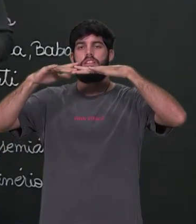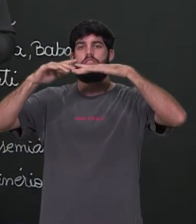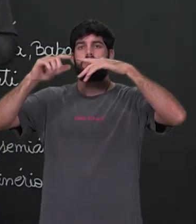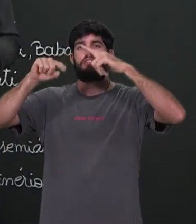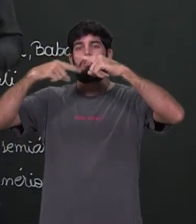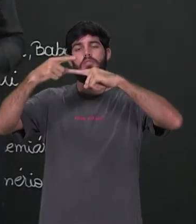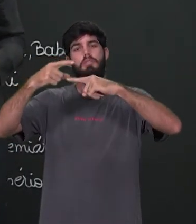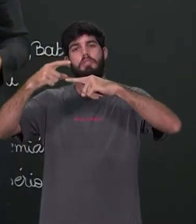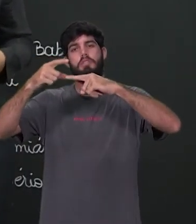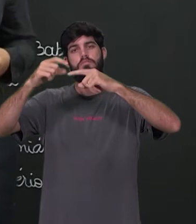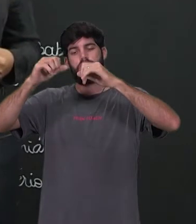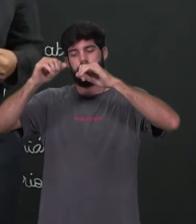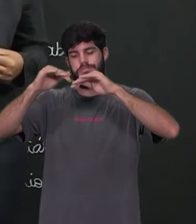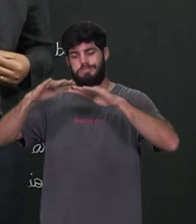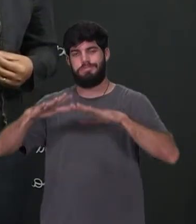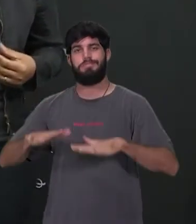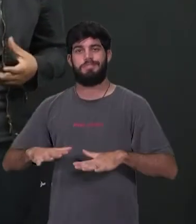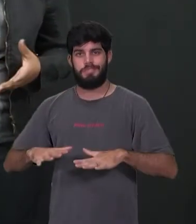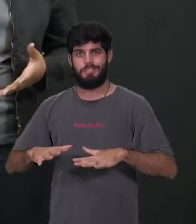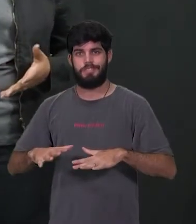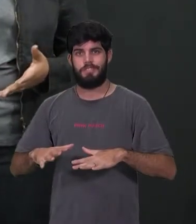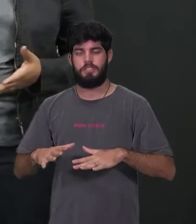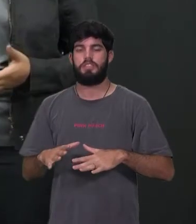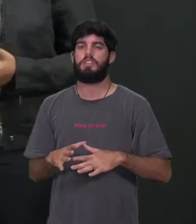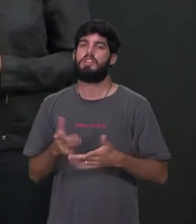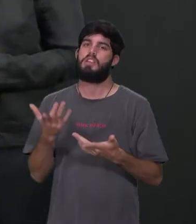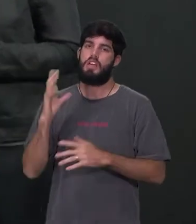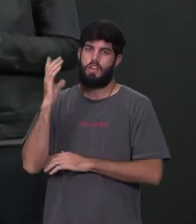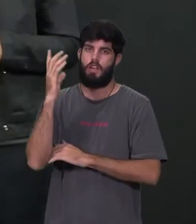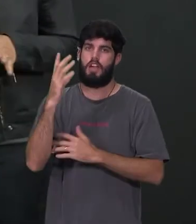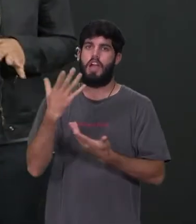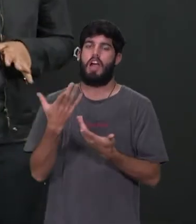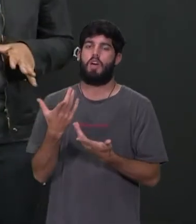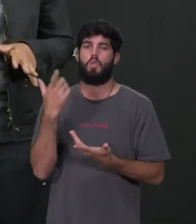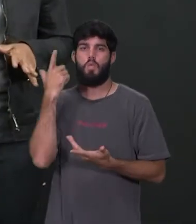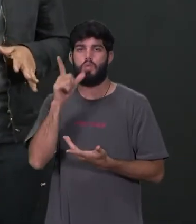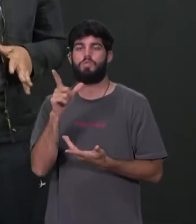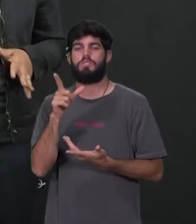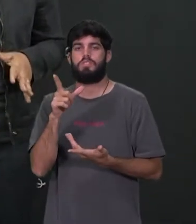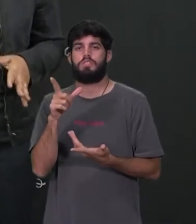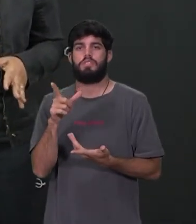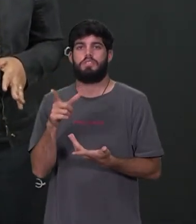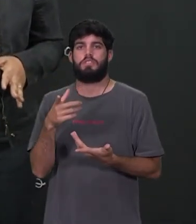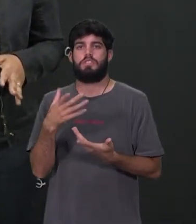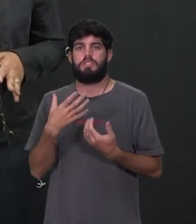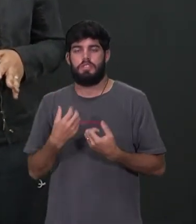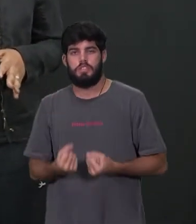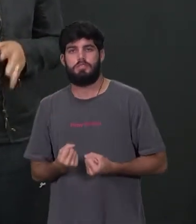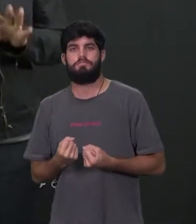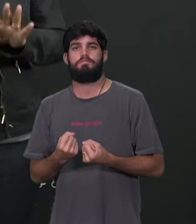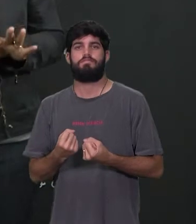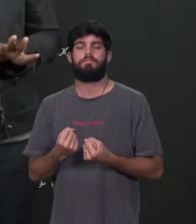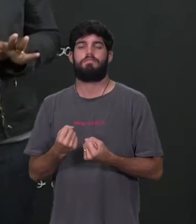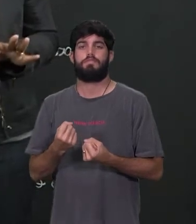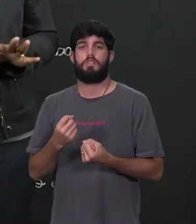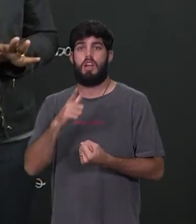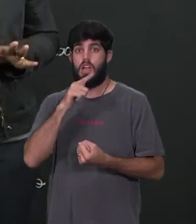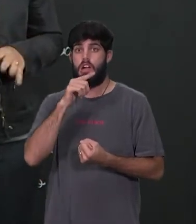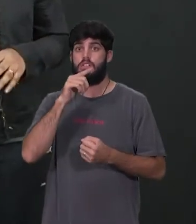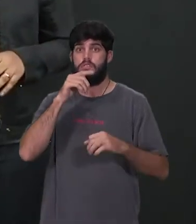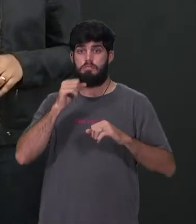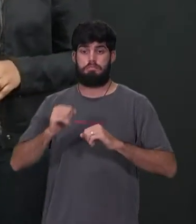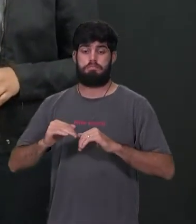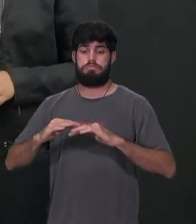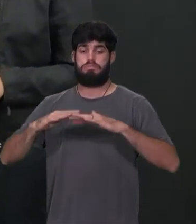seca. Então são vegetações que suportam justamente a maior quantidade de água e animais